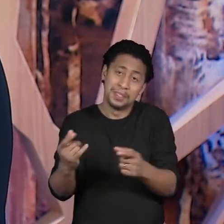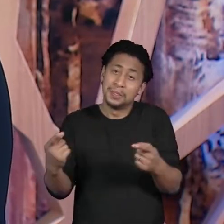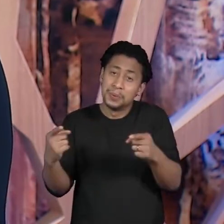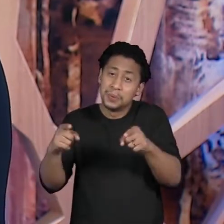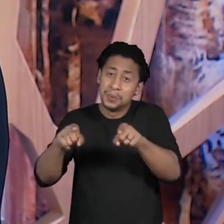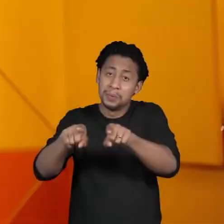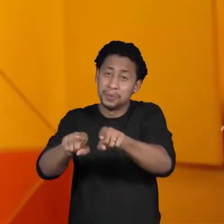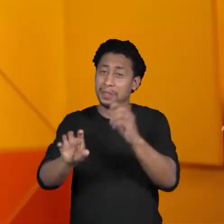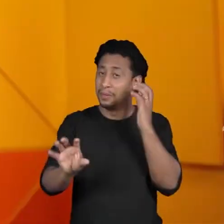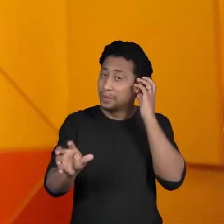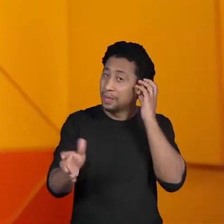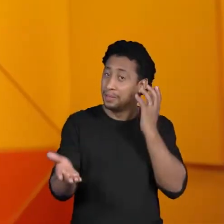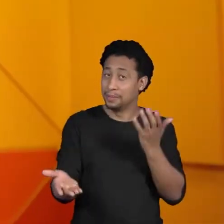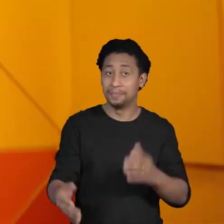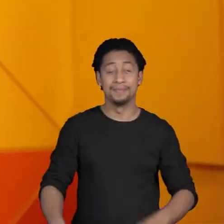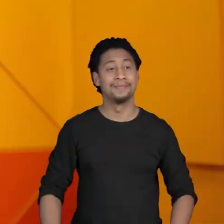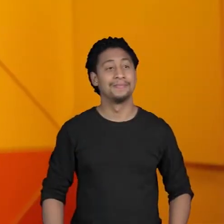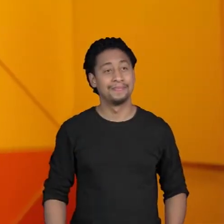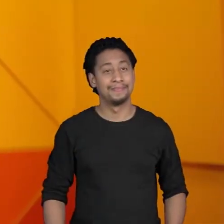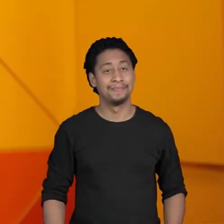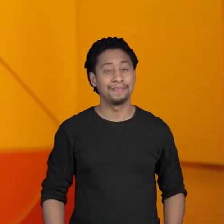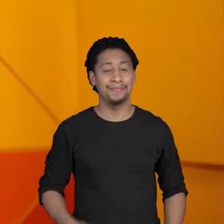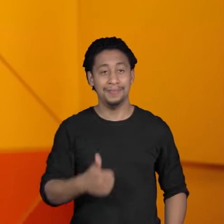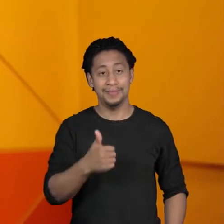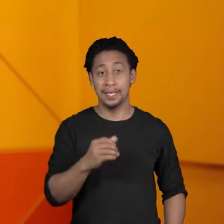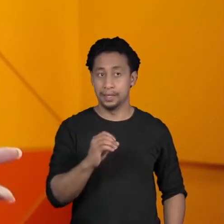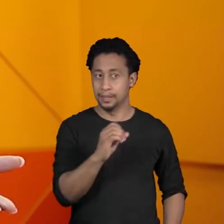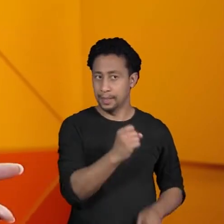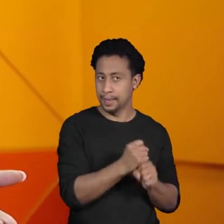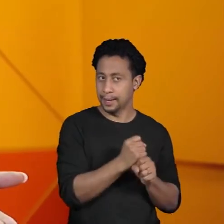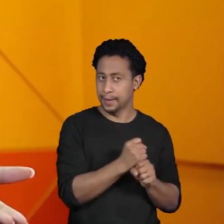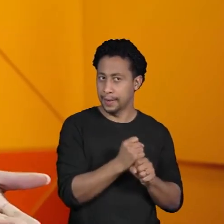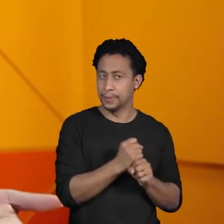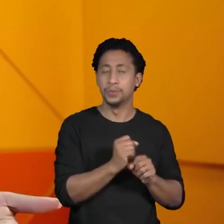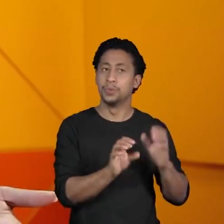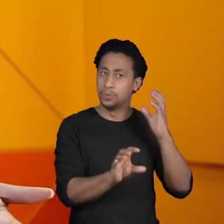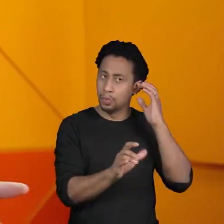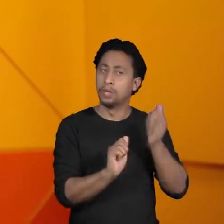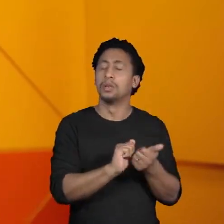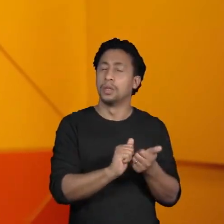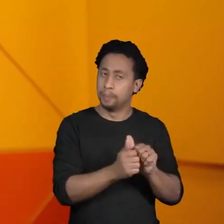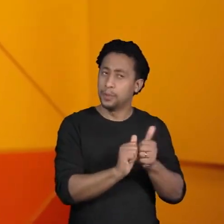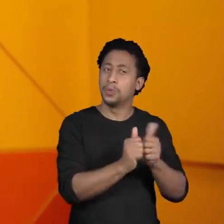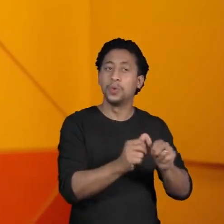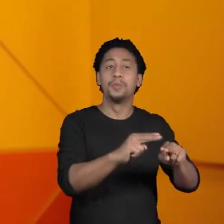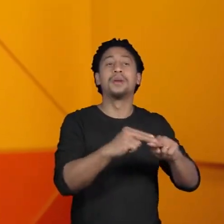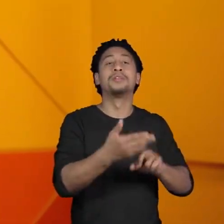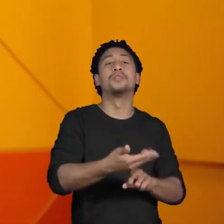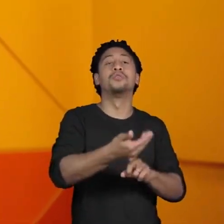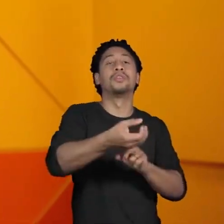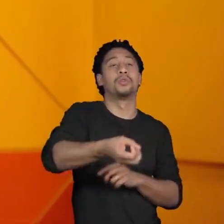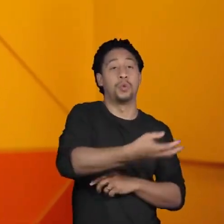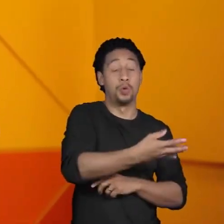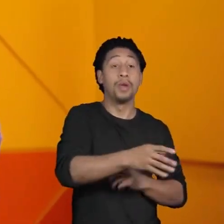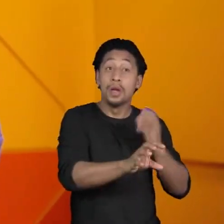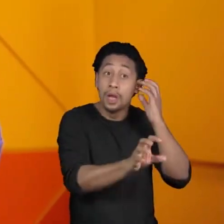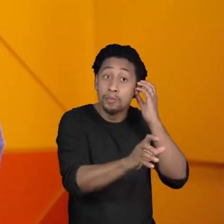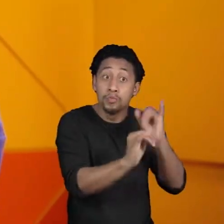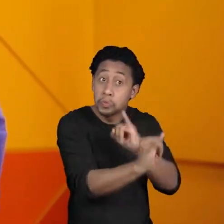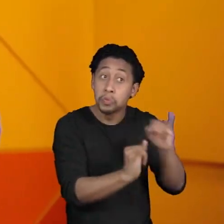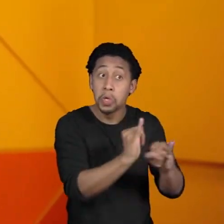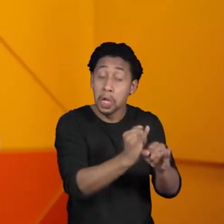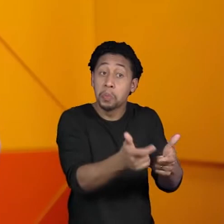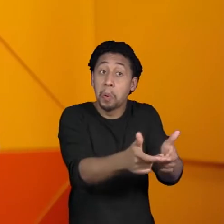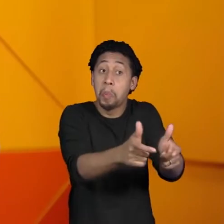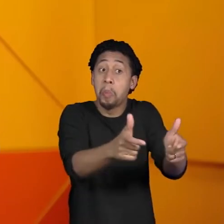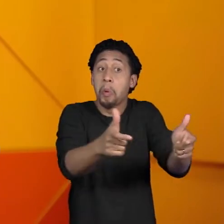conosco. aqui, ele vai. Eu acho que nesse ponto a rede social é muito aliada à rádio, né? Porque a gente está no